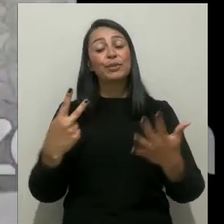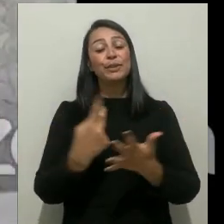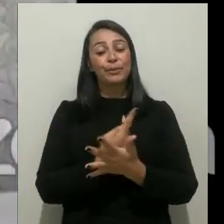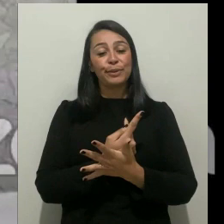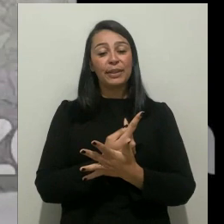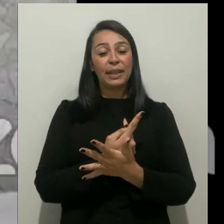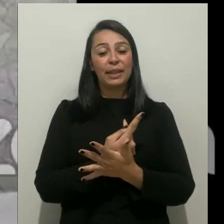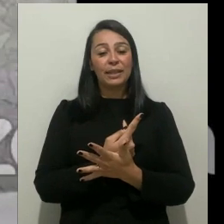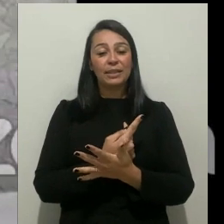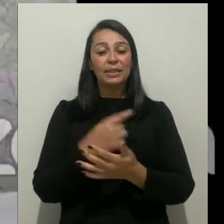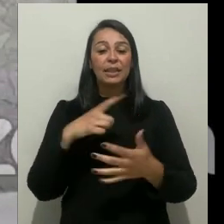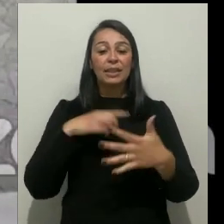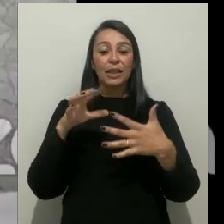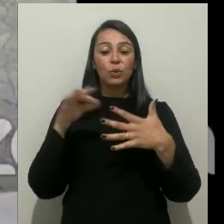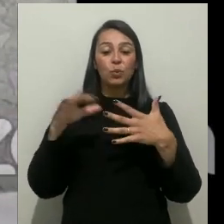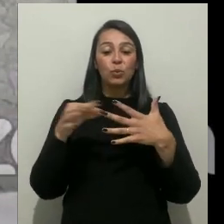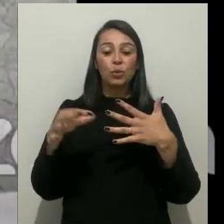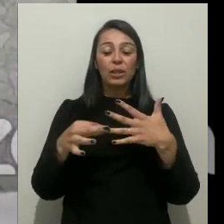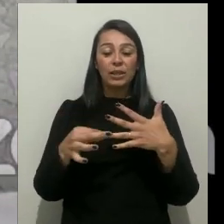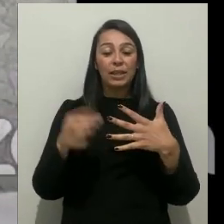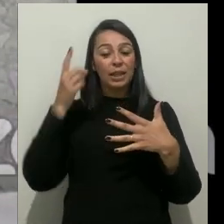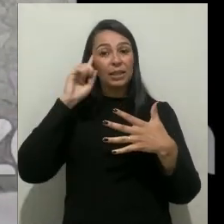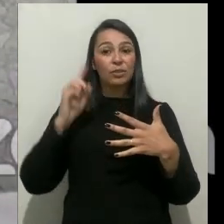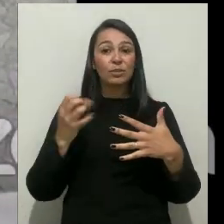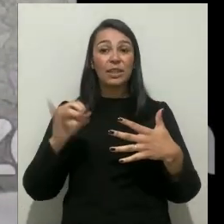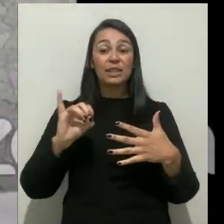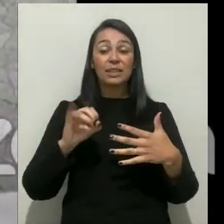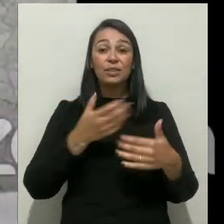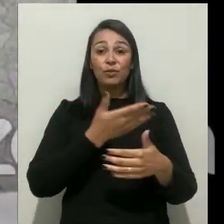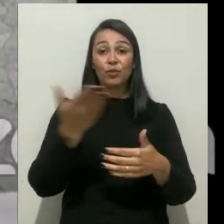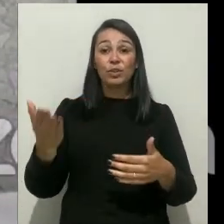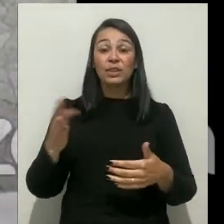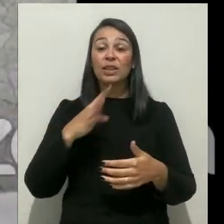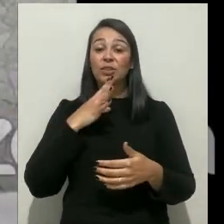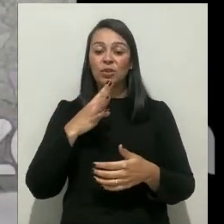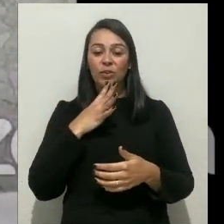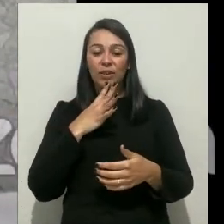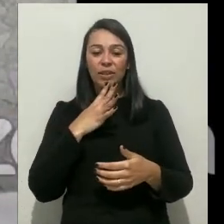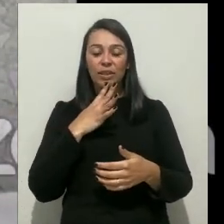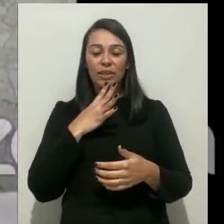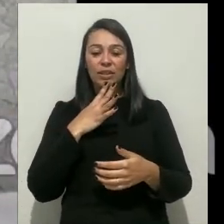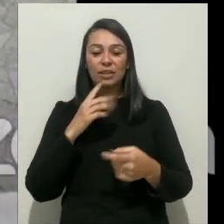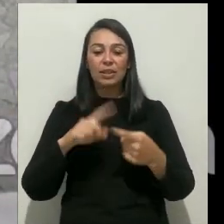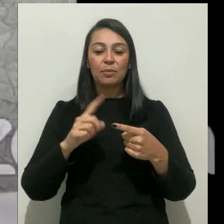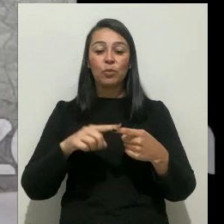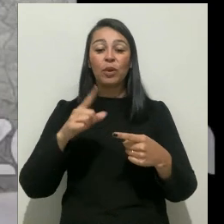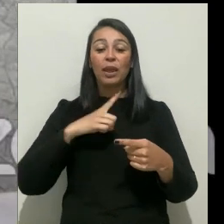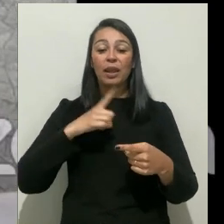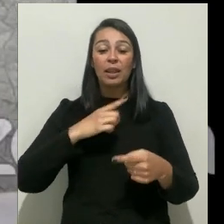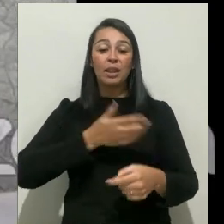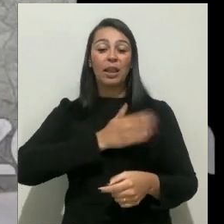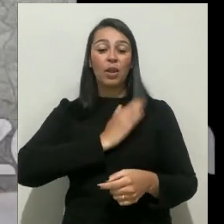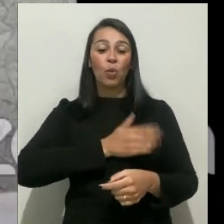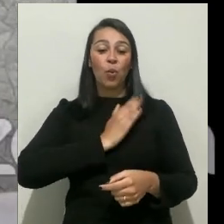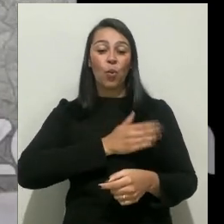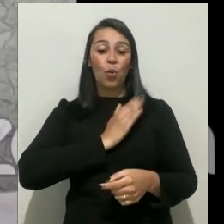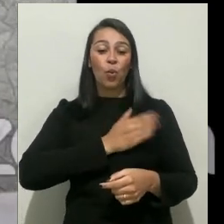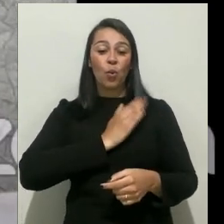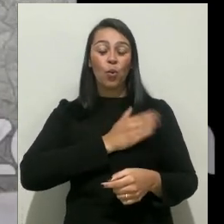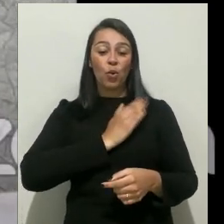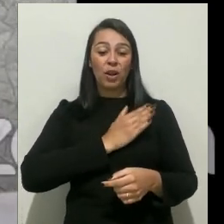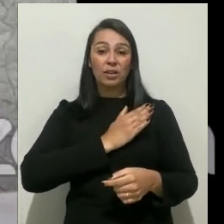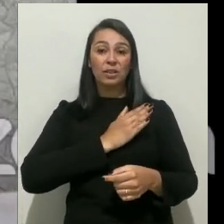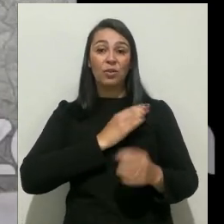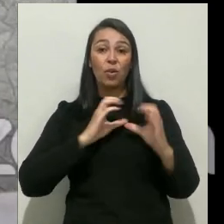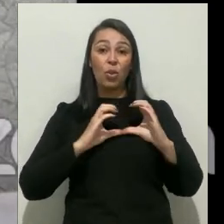E aqui, um detalhe que não sei se a maioria conhece, é porque o Cristo ele tem esse coração em